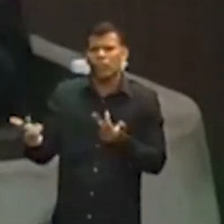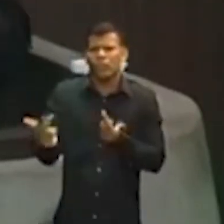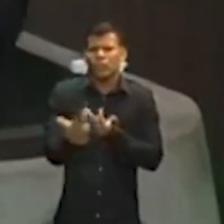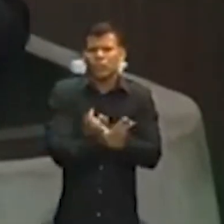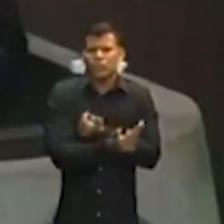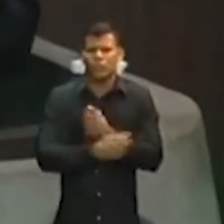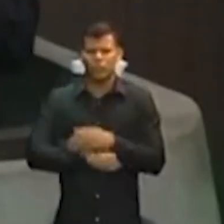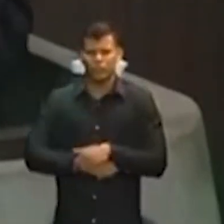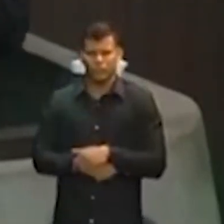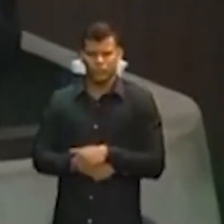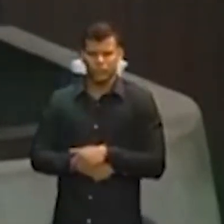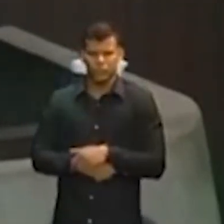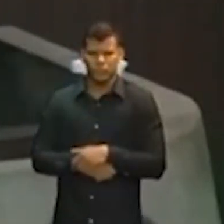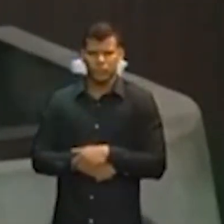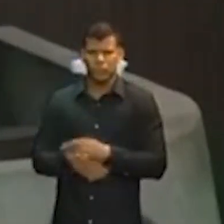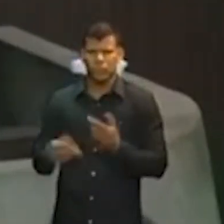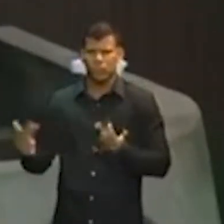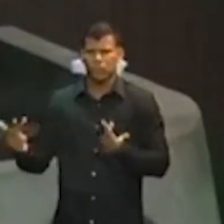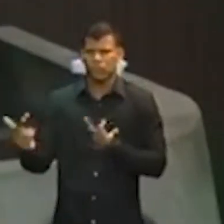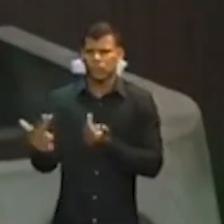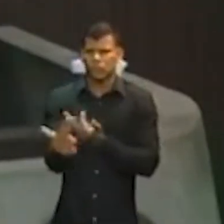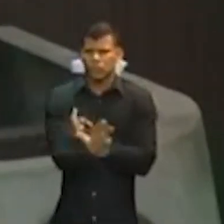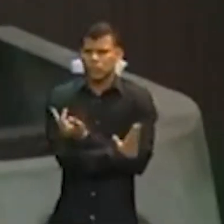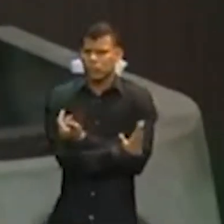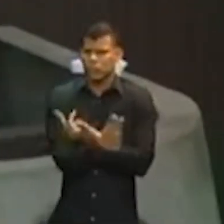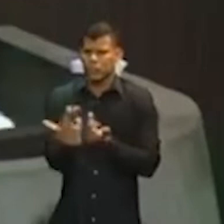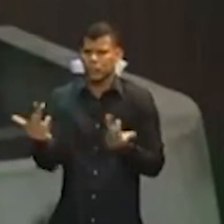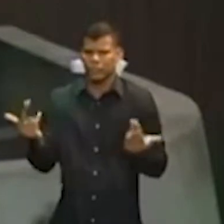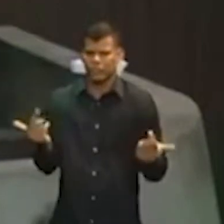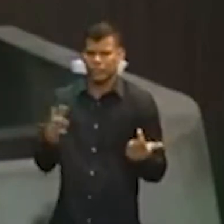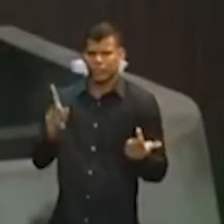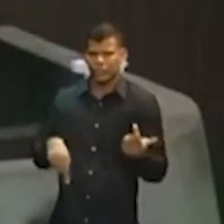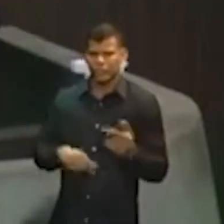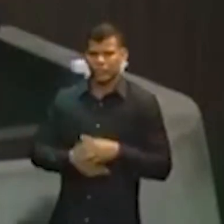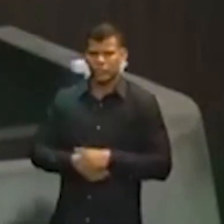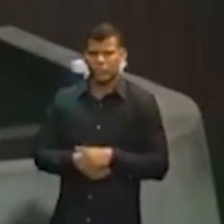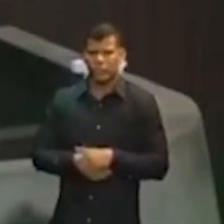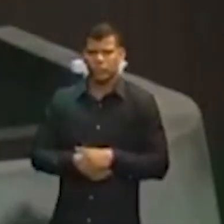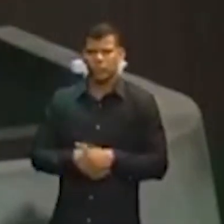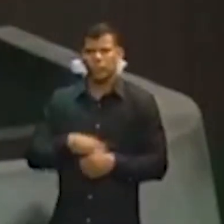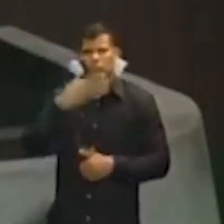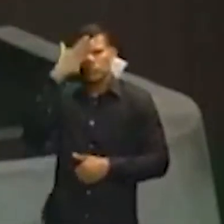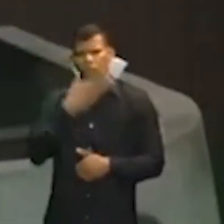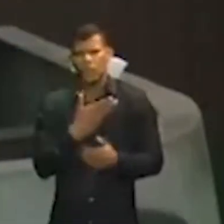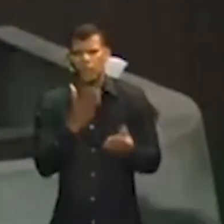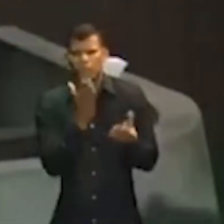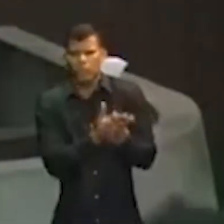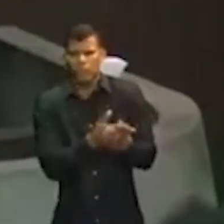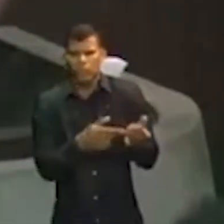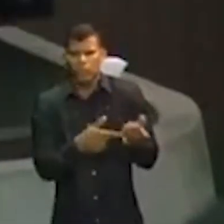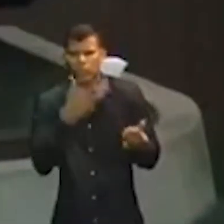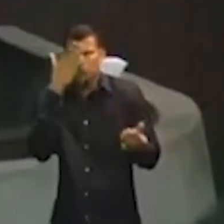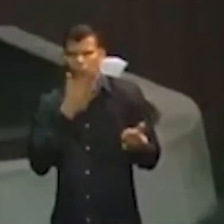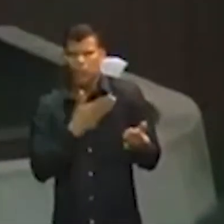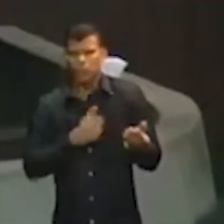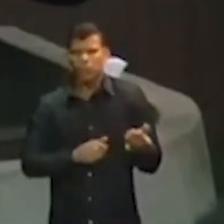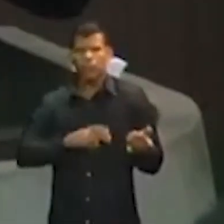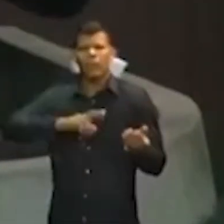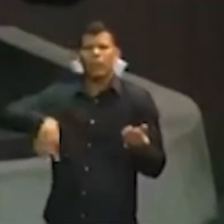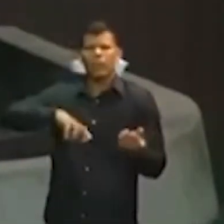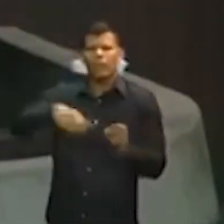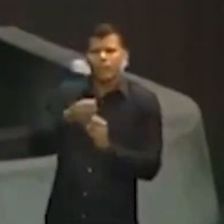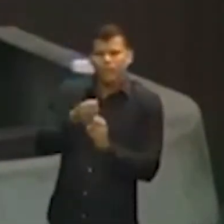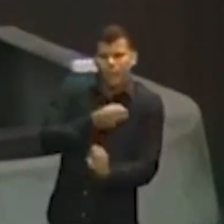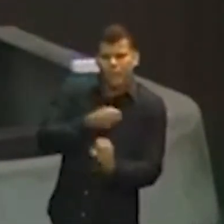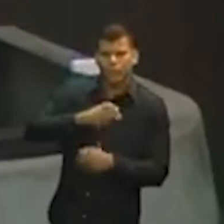iguais, modos operantes são iguais, a mesma coisa, está aqui tudo comprovado, não tem nada de fake